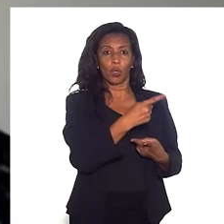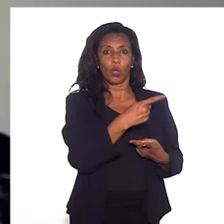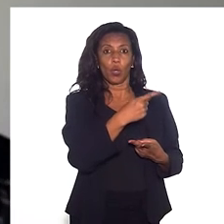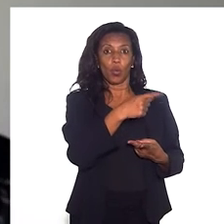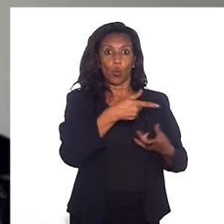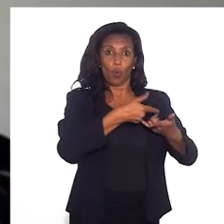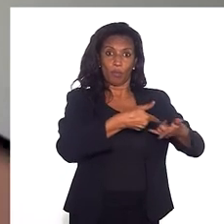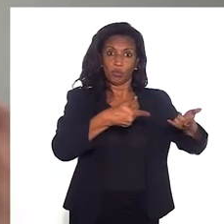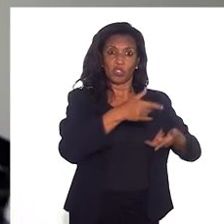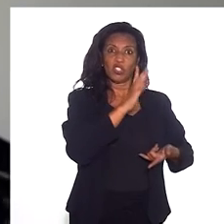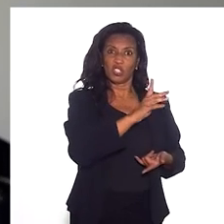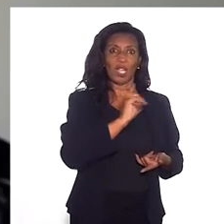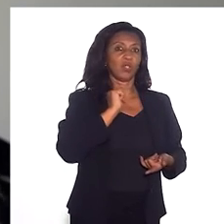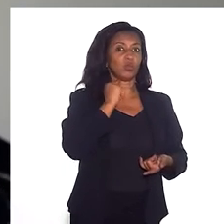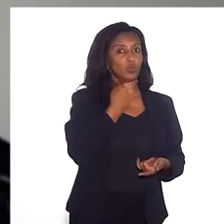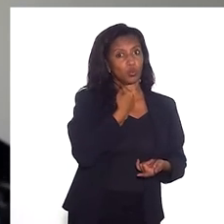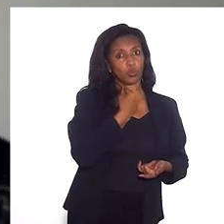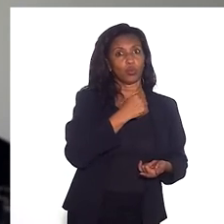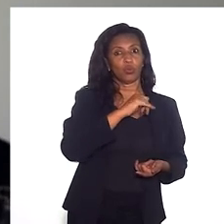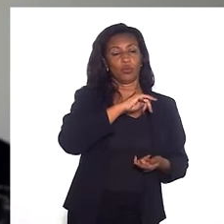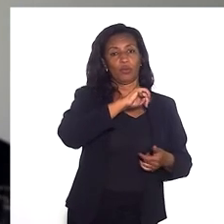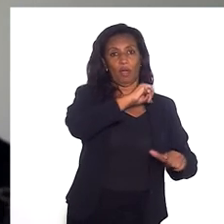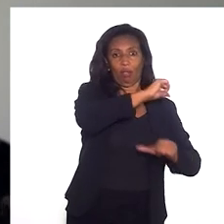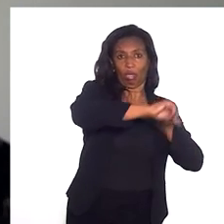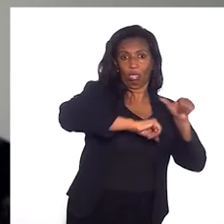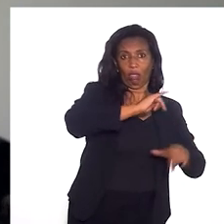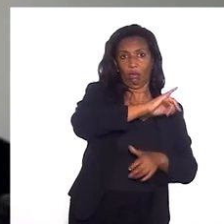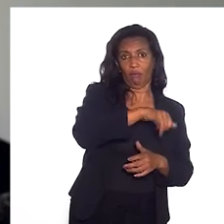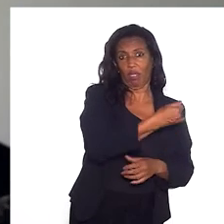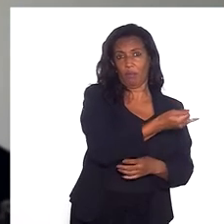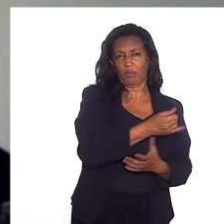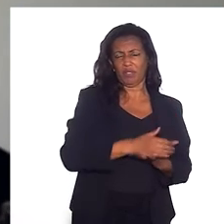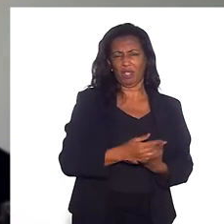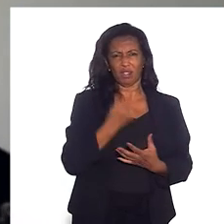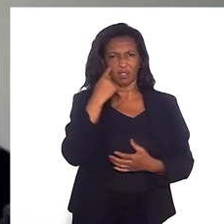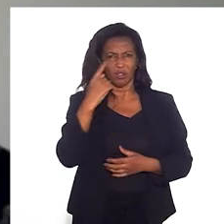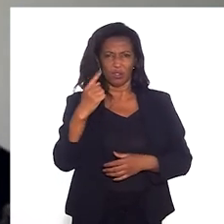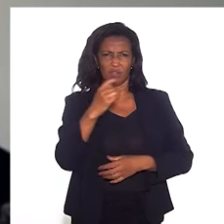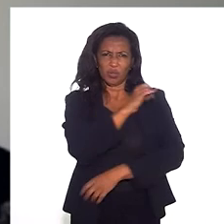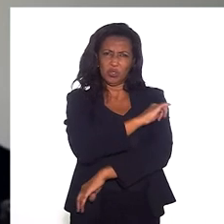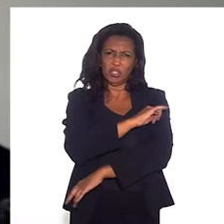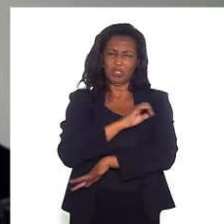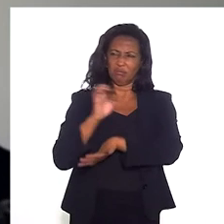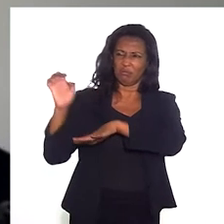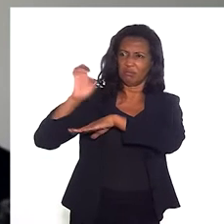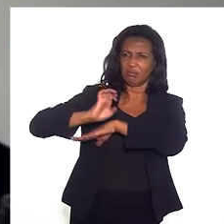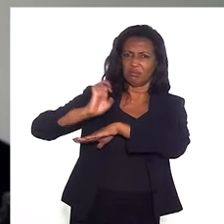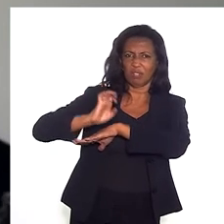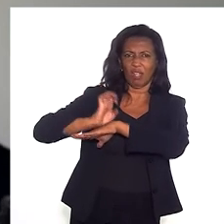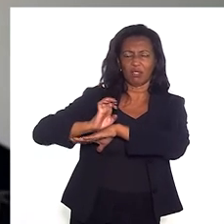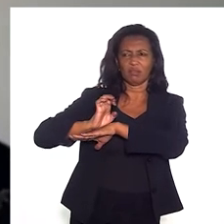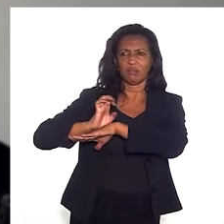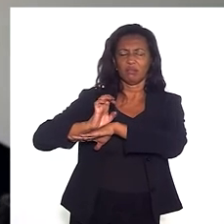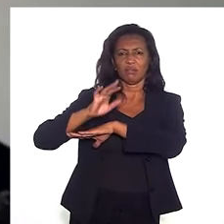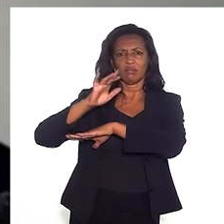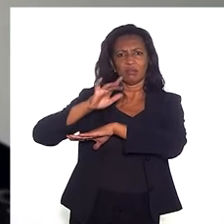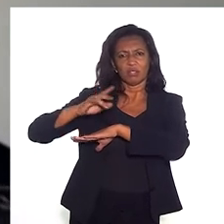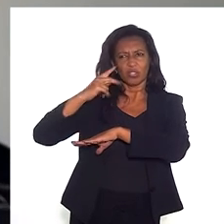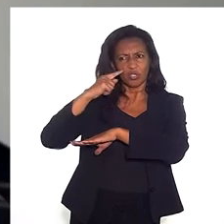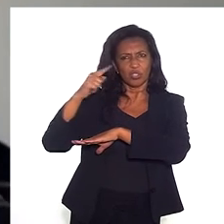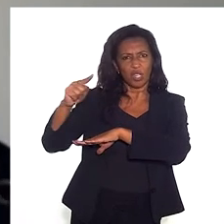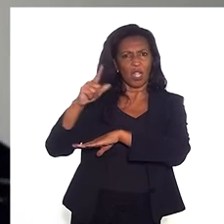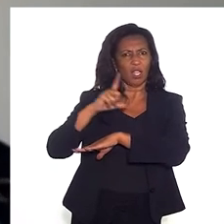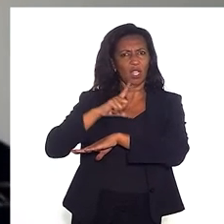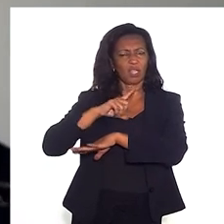um absorvente que já estava sujo por várias e várias vezes. Então eu vejo que o Rio de Janeiro, vários estados já